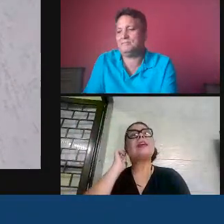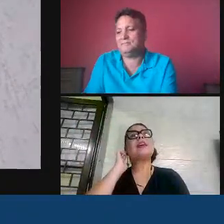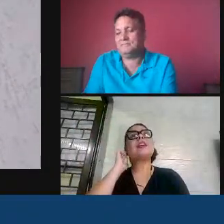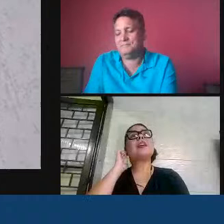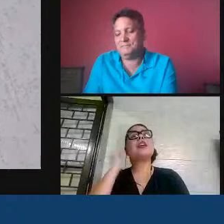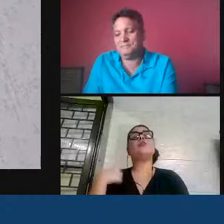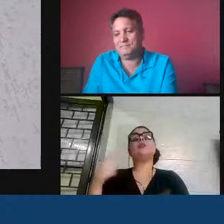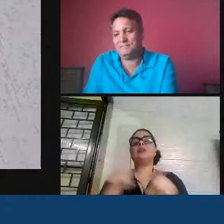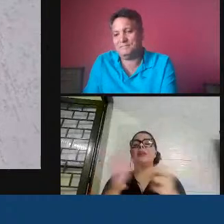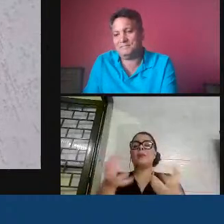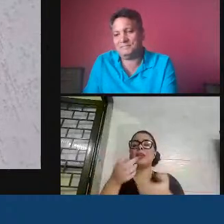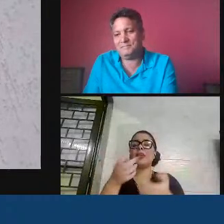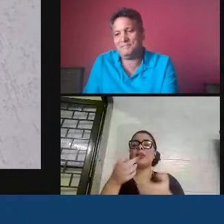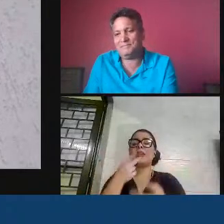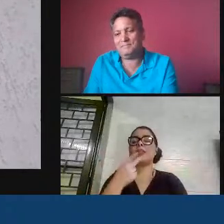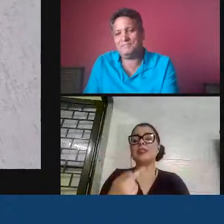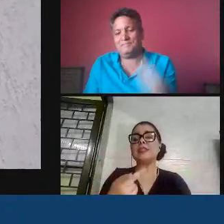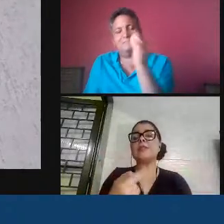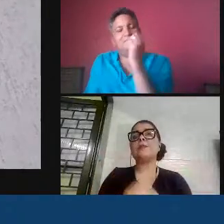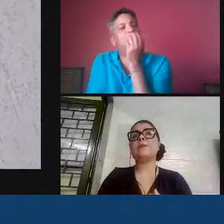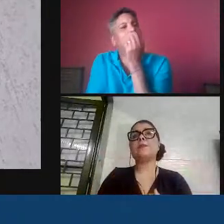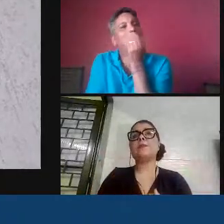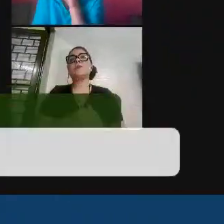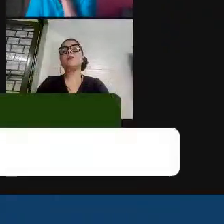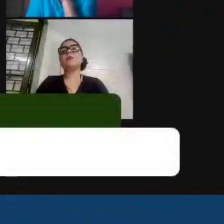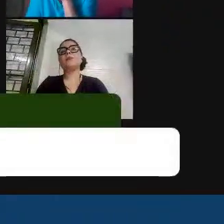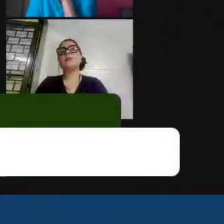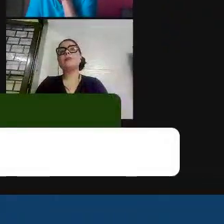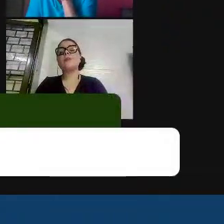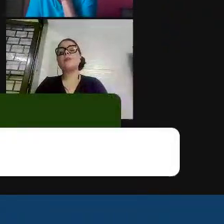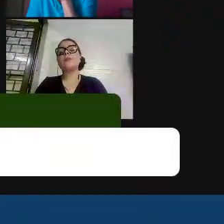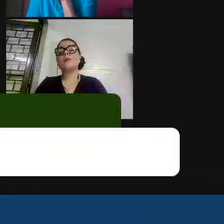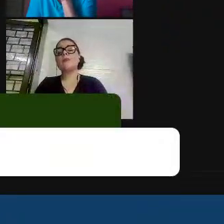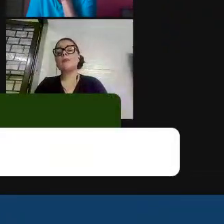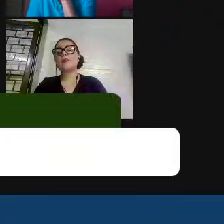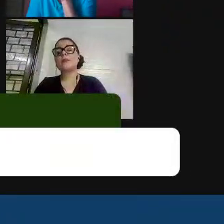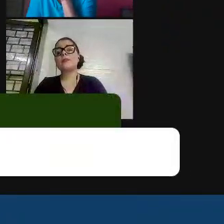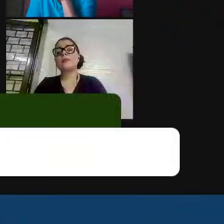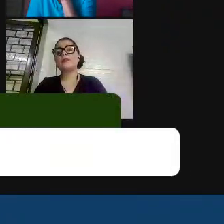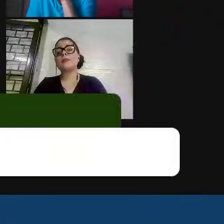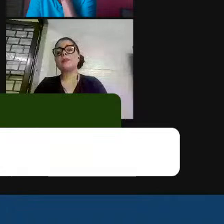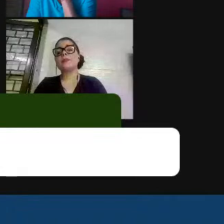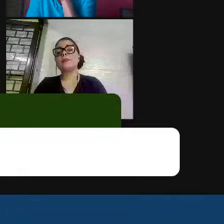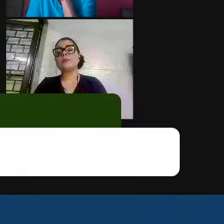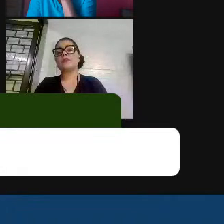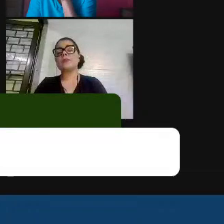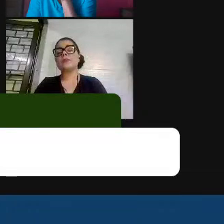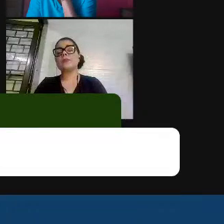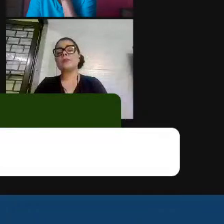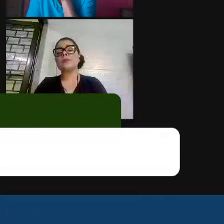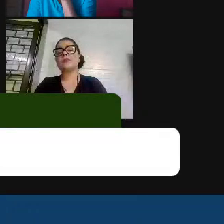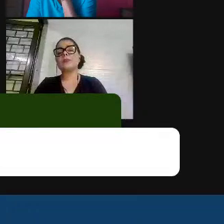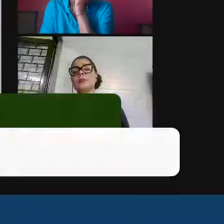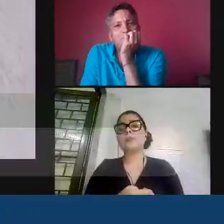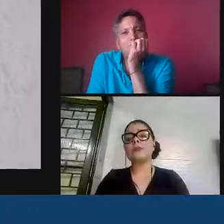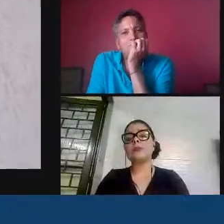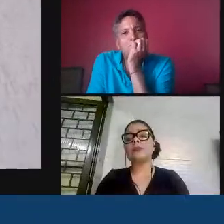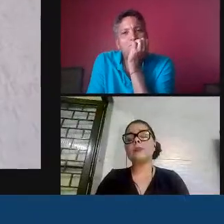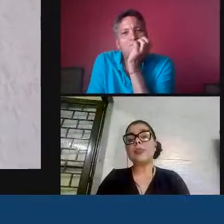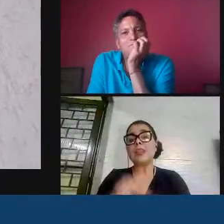em relação ao CTM, além dos resultados, é que isso foi além